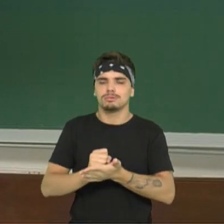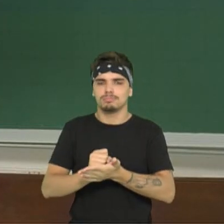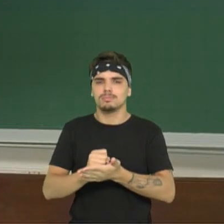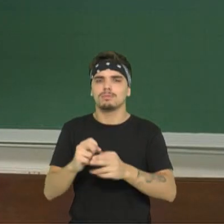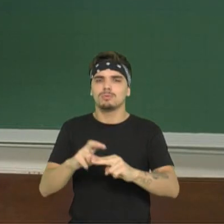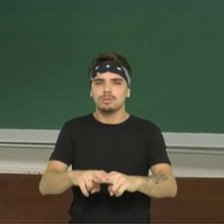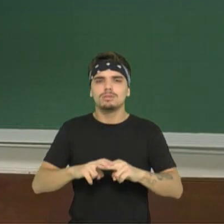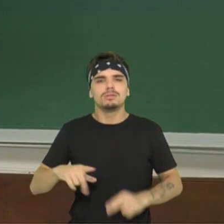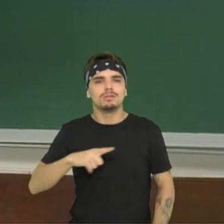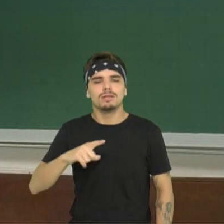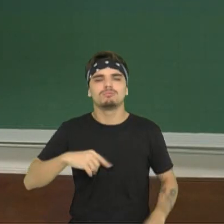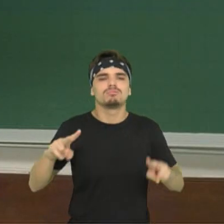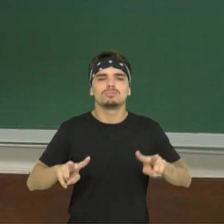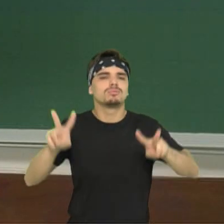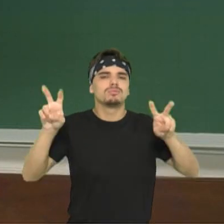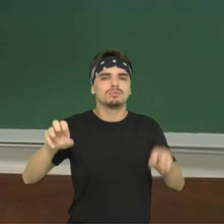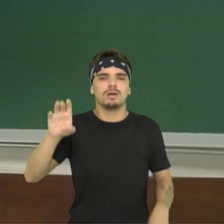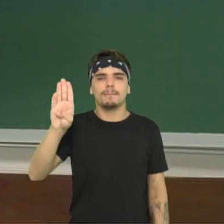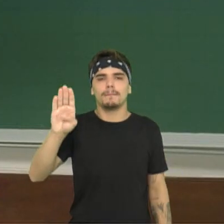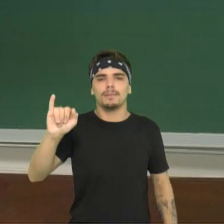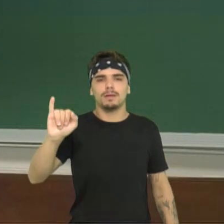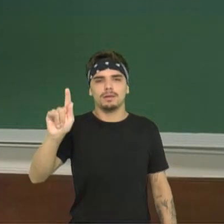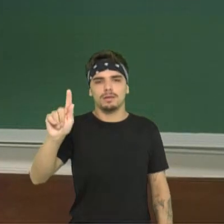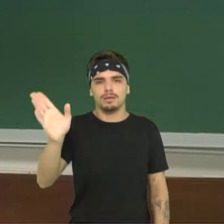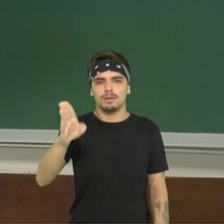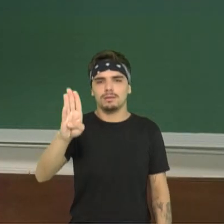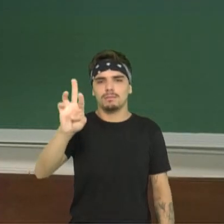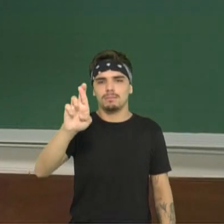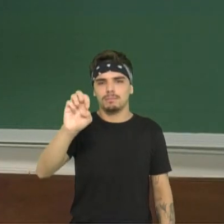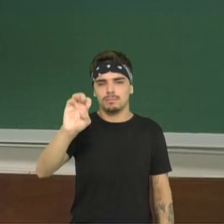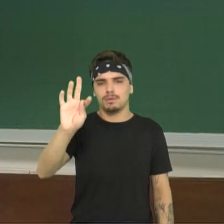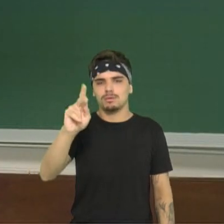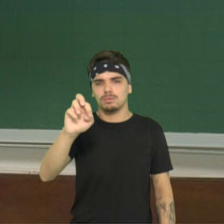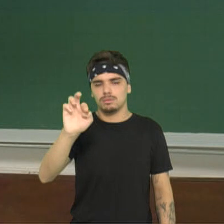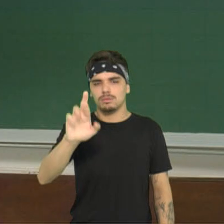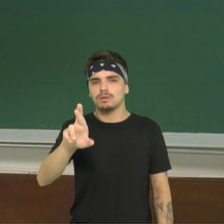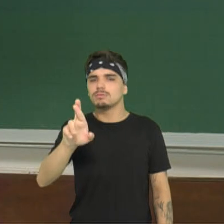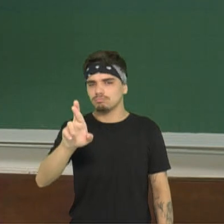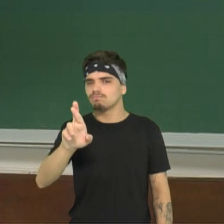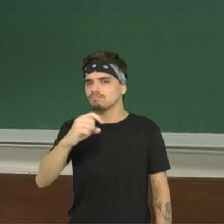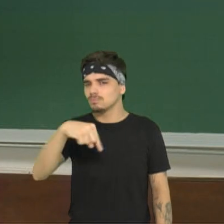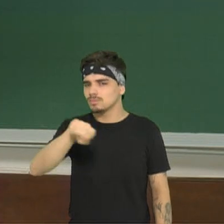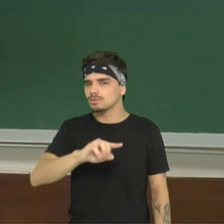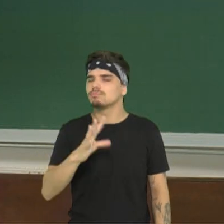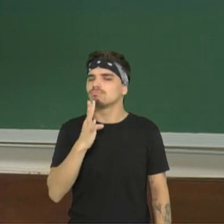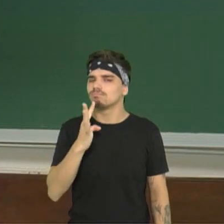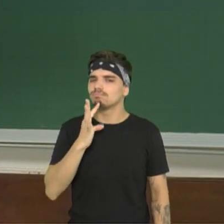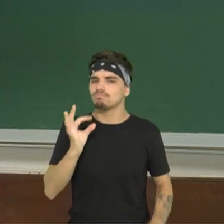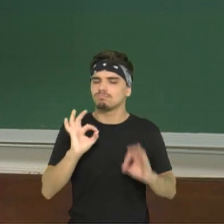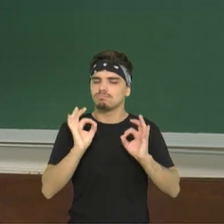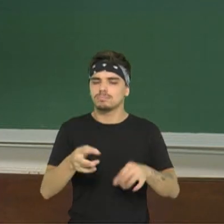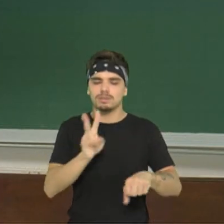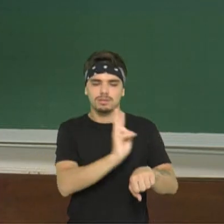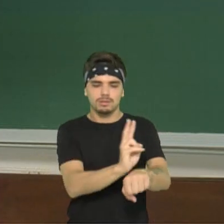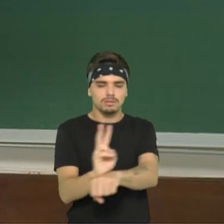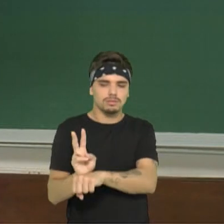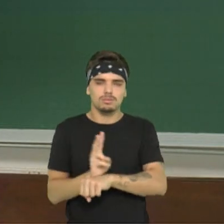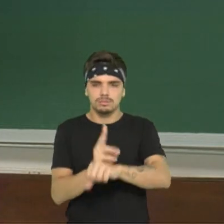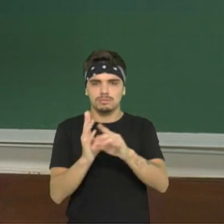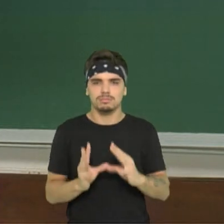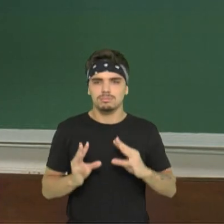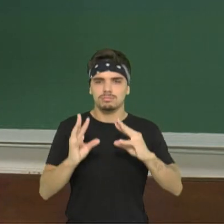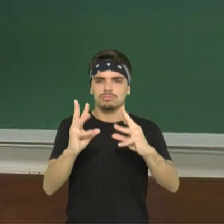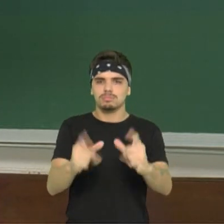Big Brother, o grande irmão te vigia o tempo inteiro. É o Big Brother que você conhece mesmo, a vigilância